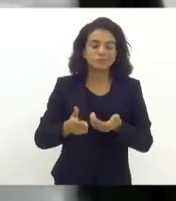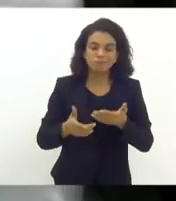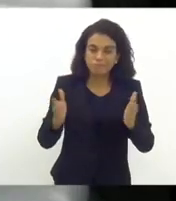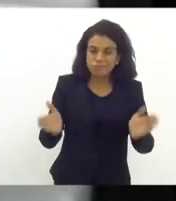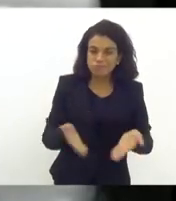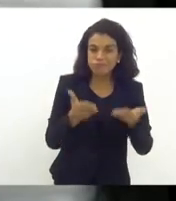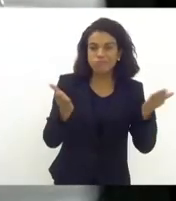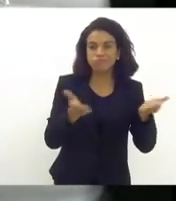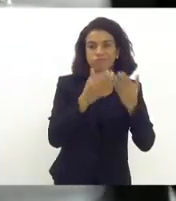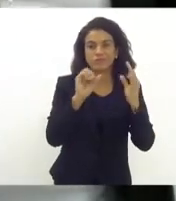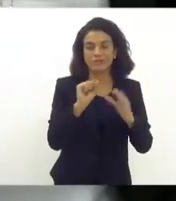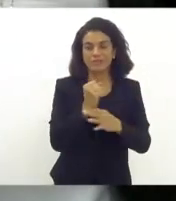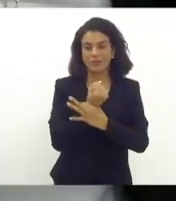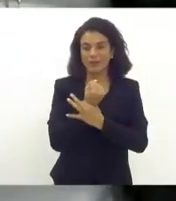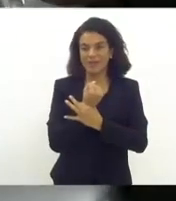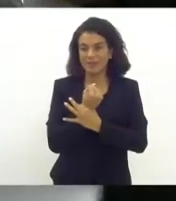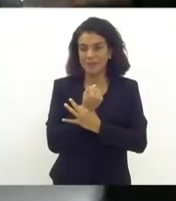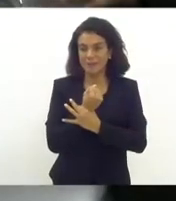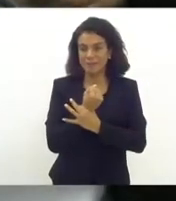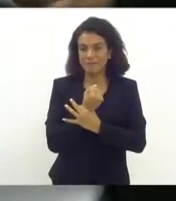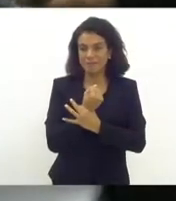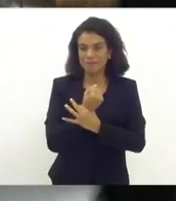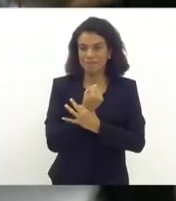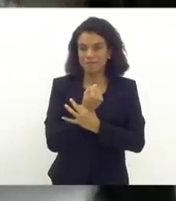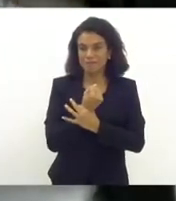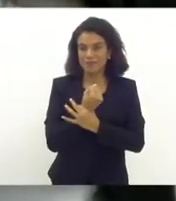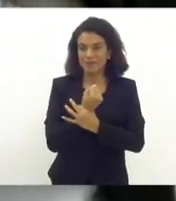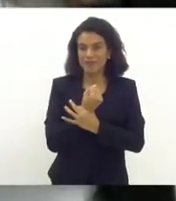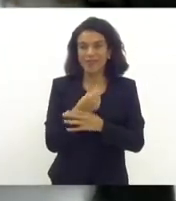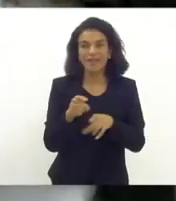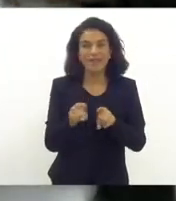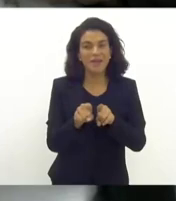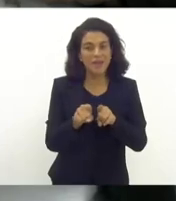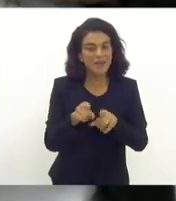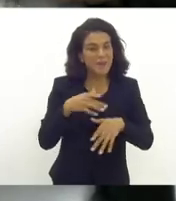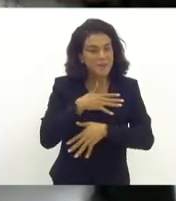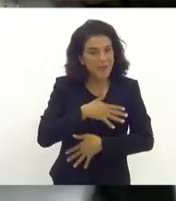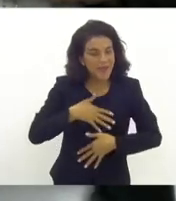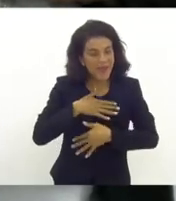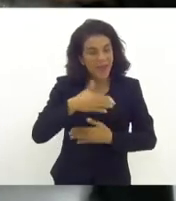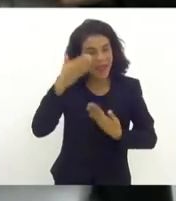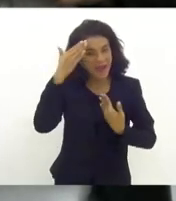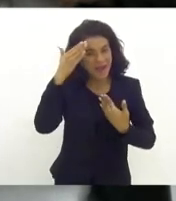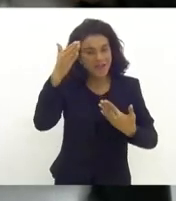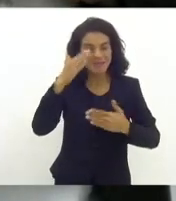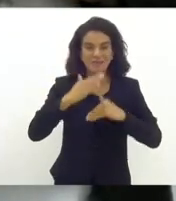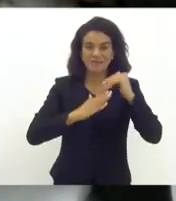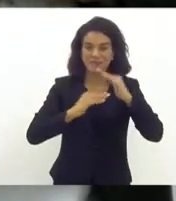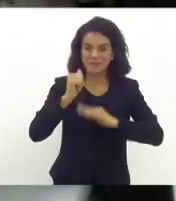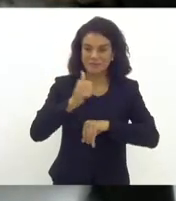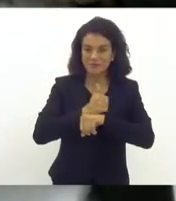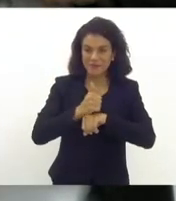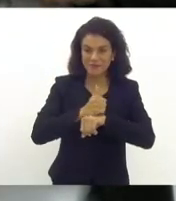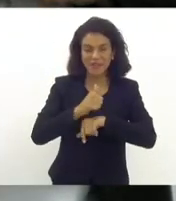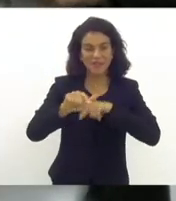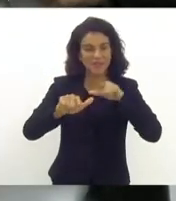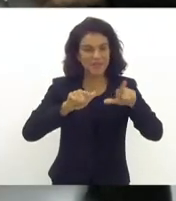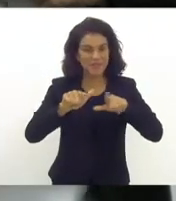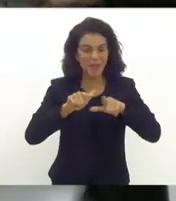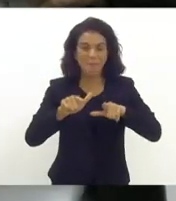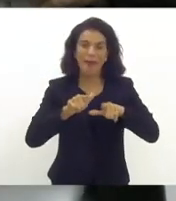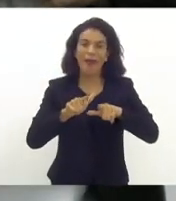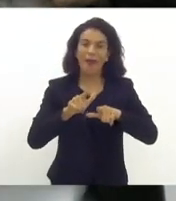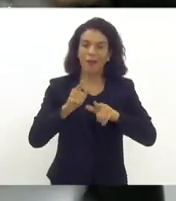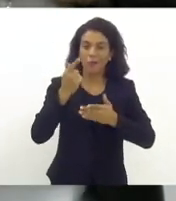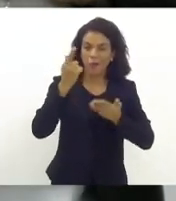e segurança tá bom e agradecer os profissionais que também trabalham durante o carnaval